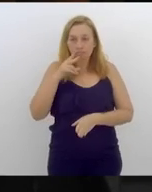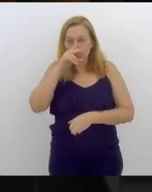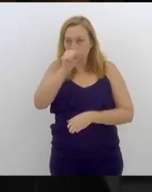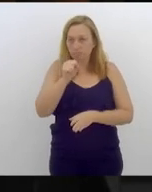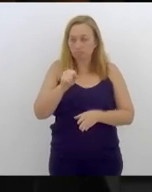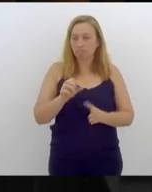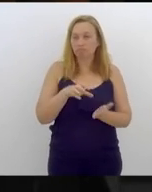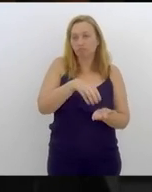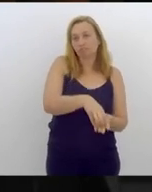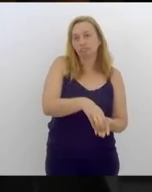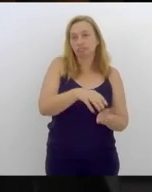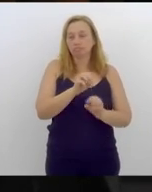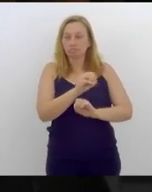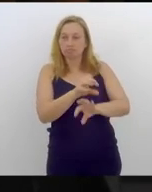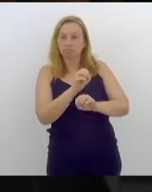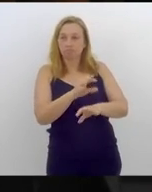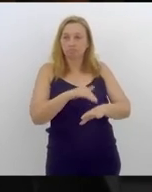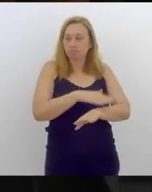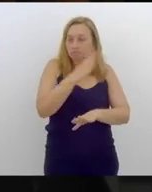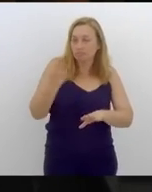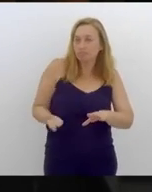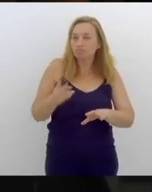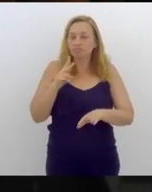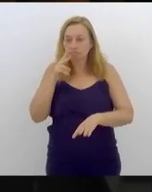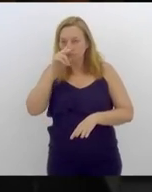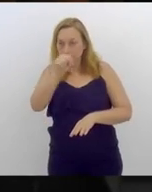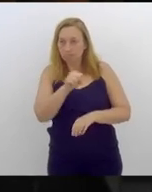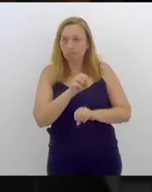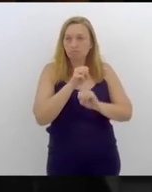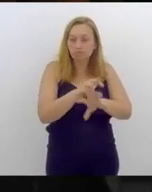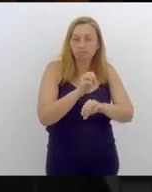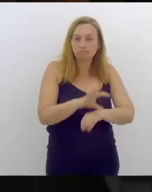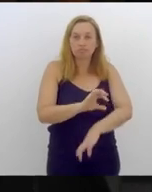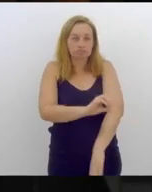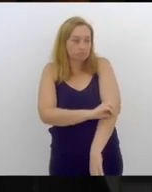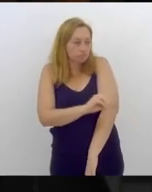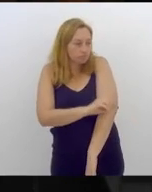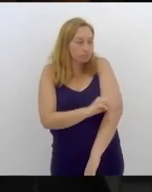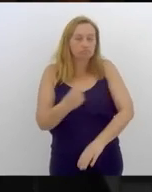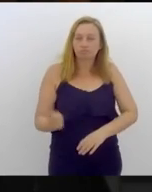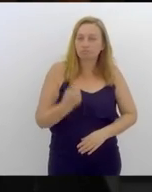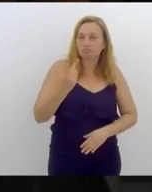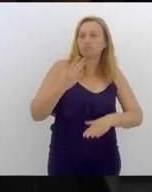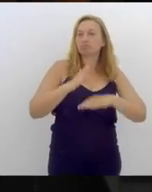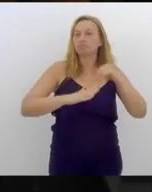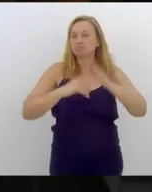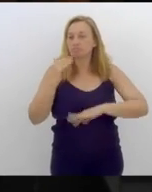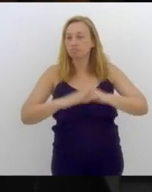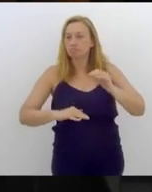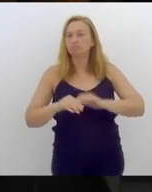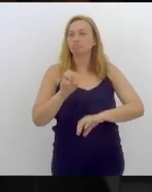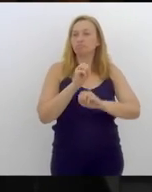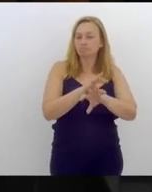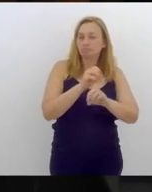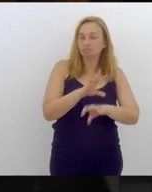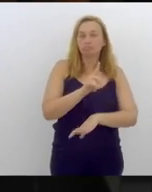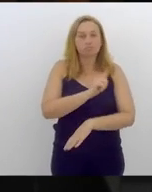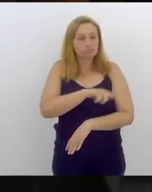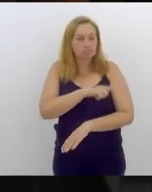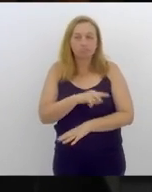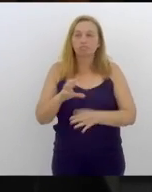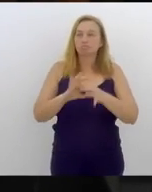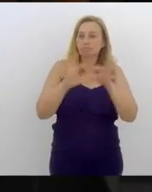municipais de educação integral fortalecimento da Educação Infantil valorização dos profissionais de educação gestão democrática